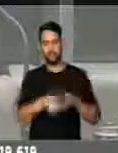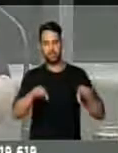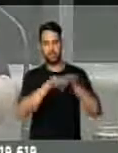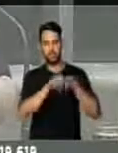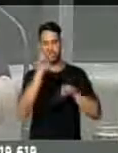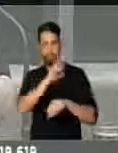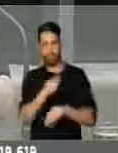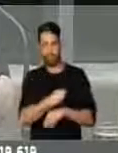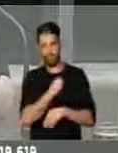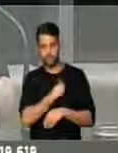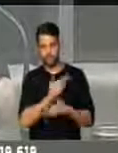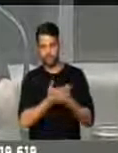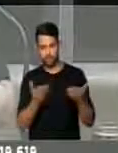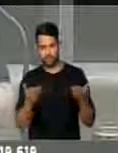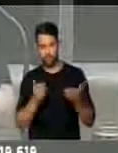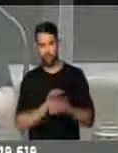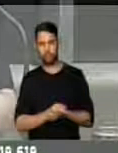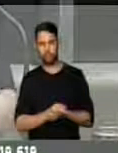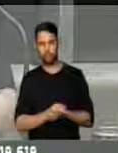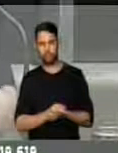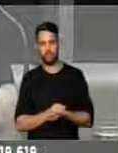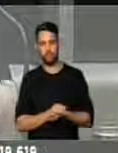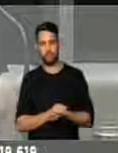democracia em nosso país.